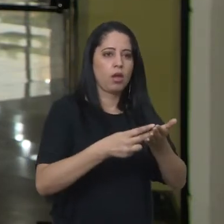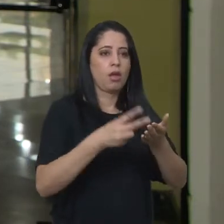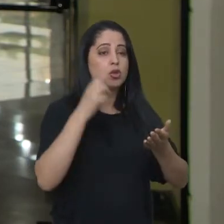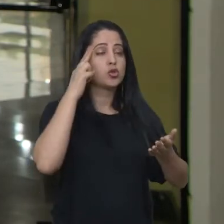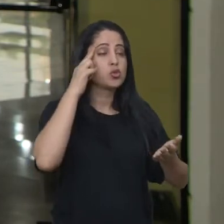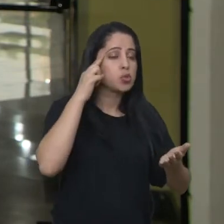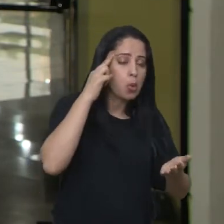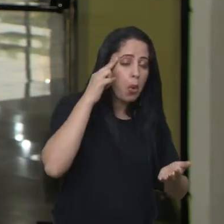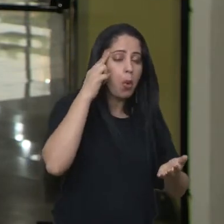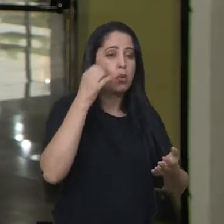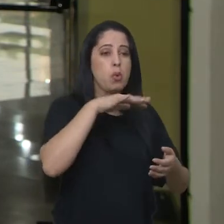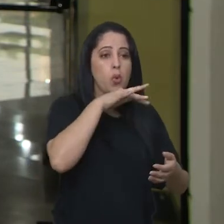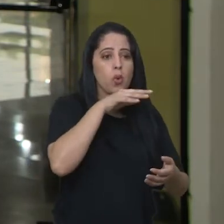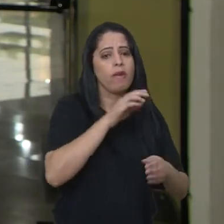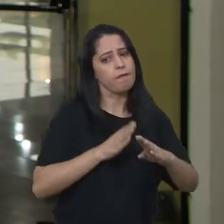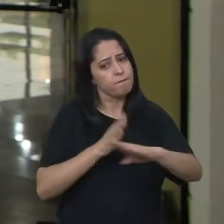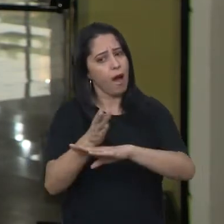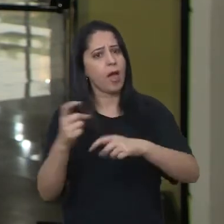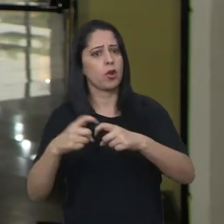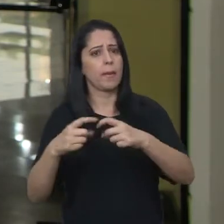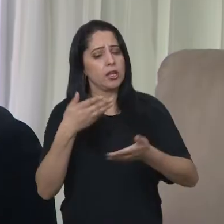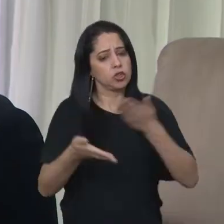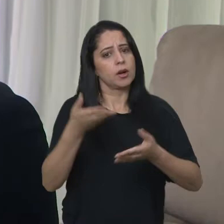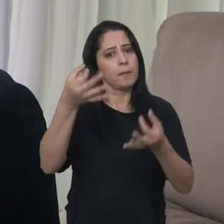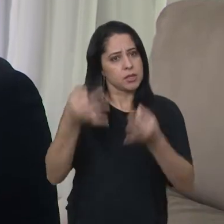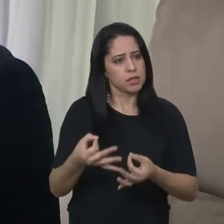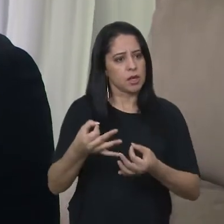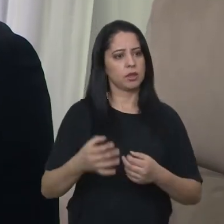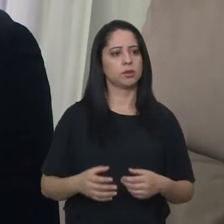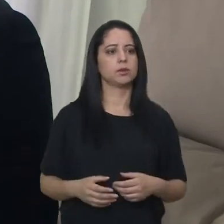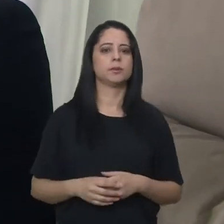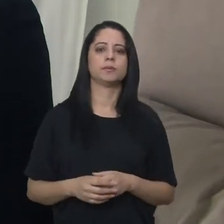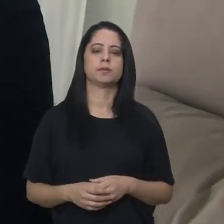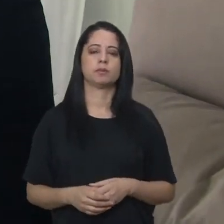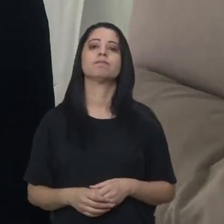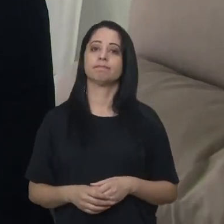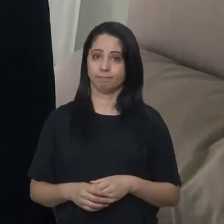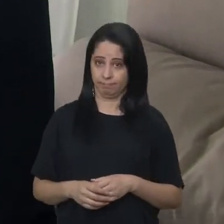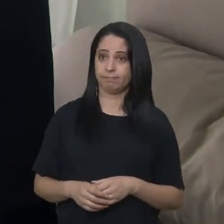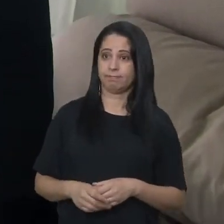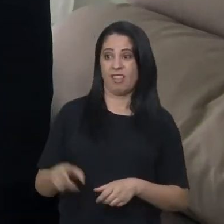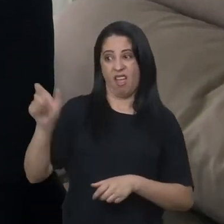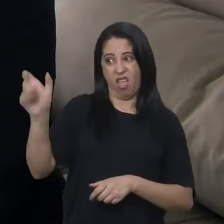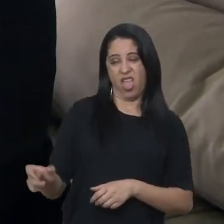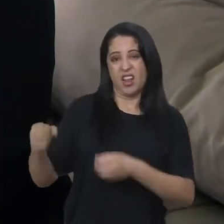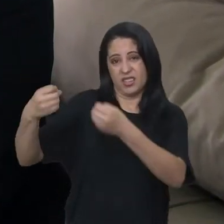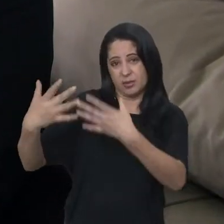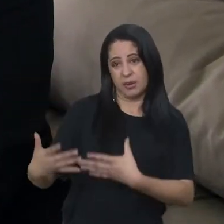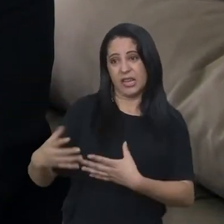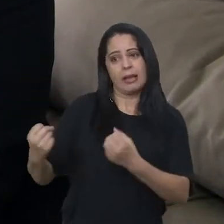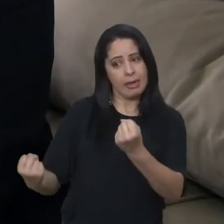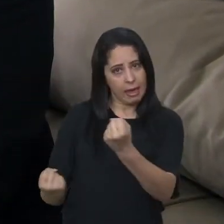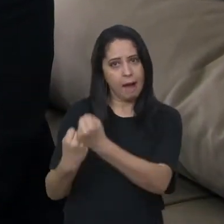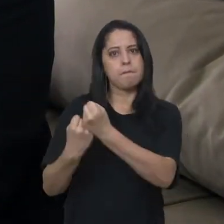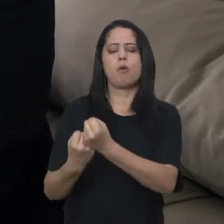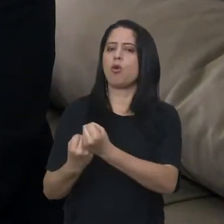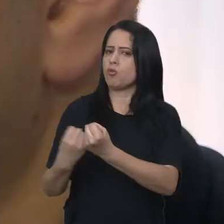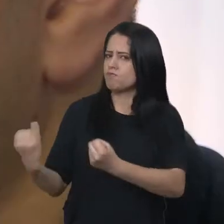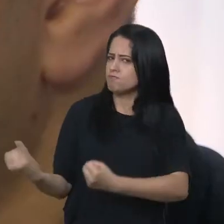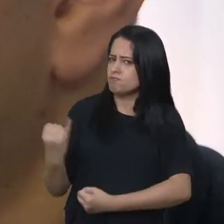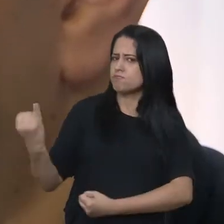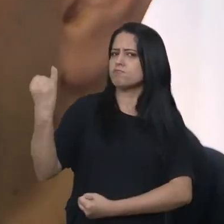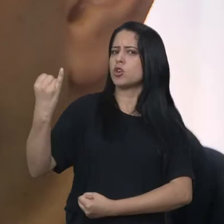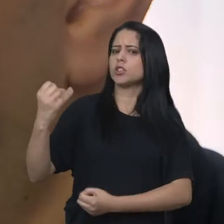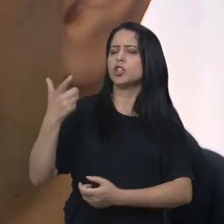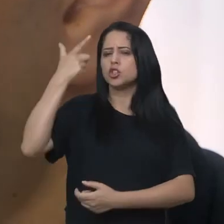médico para procurar auxílio e fazer o tratamento adequado. E quem vive com a narcolepsia conta que ter uma rede de apoio é fundamental